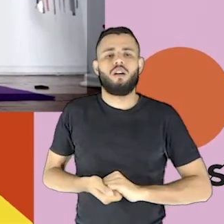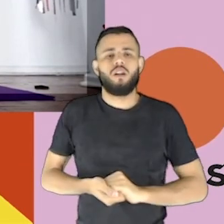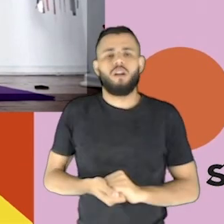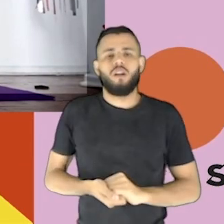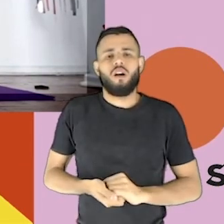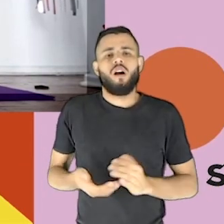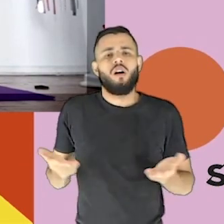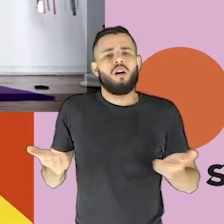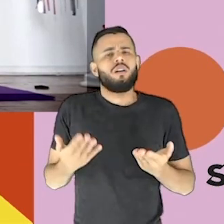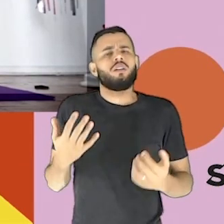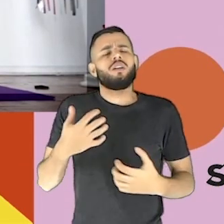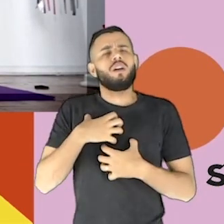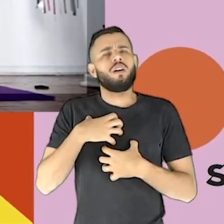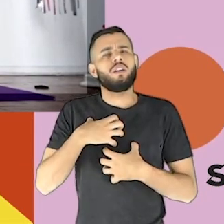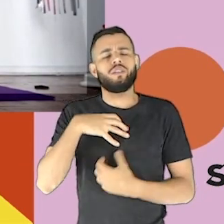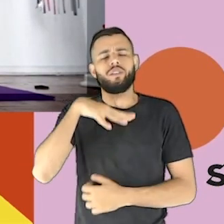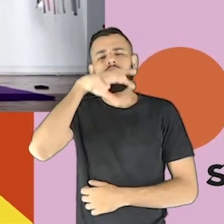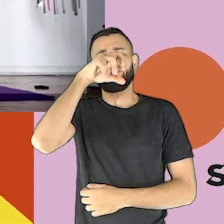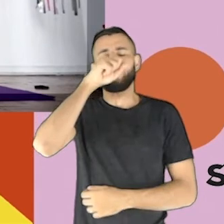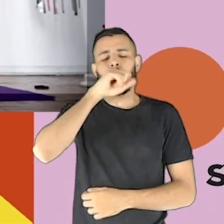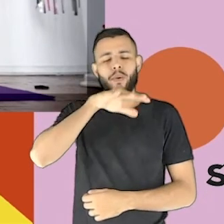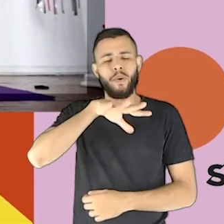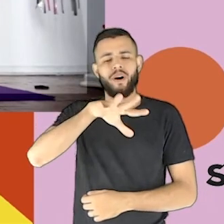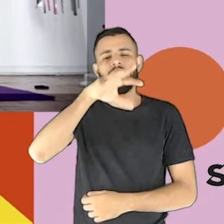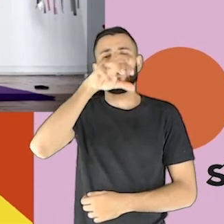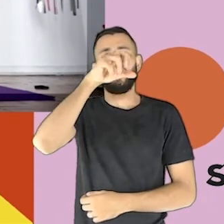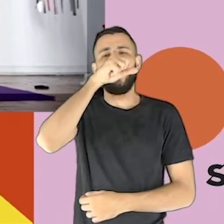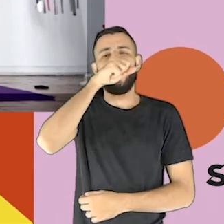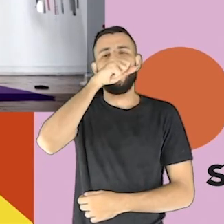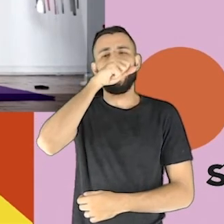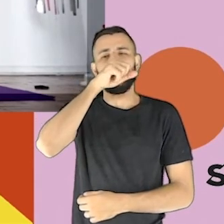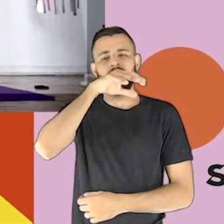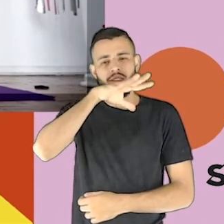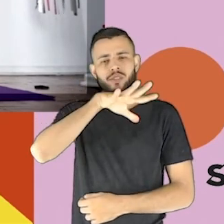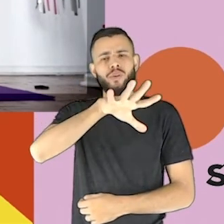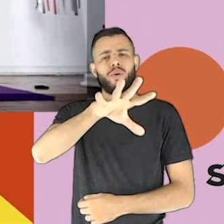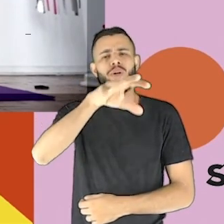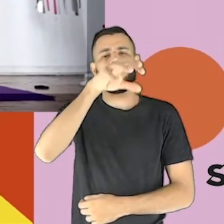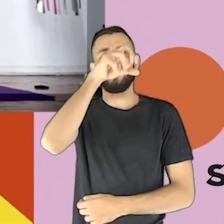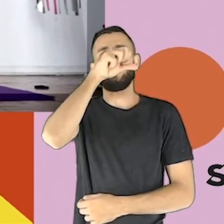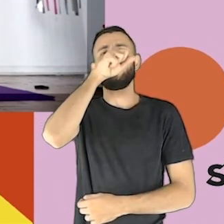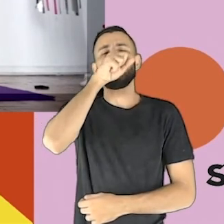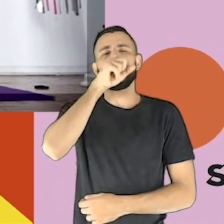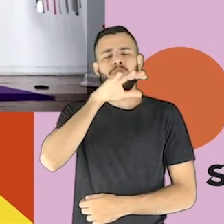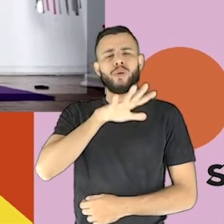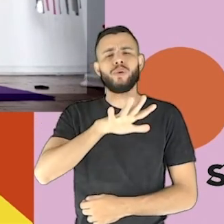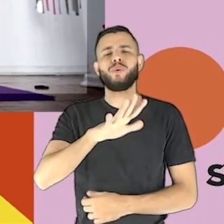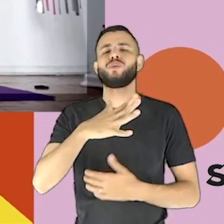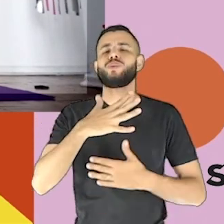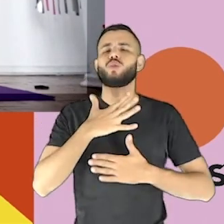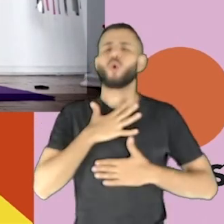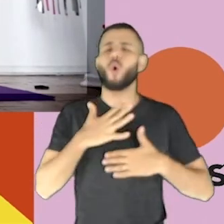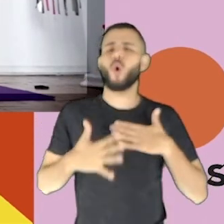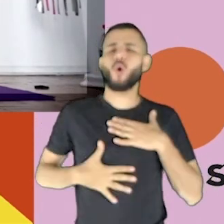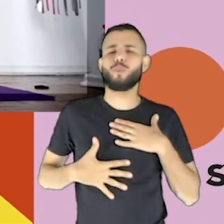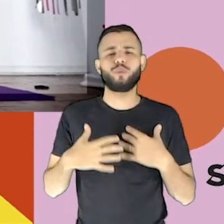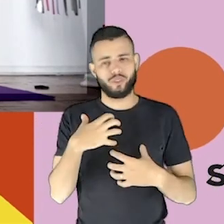sua respiração natural. Volta a sentir como é que está o seu corpo.